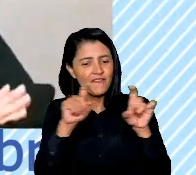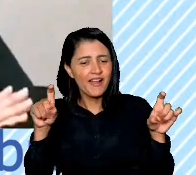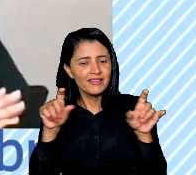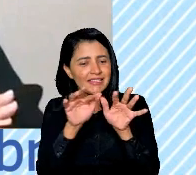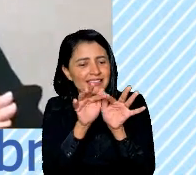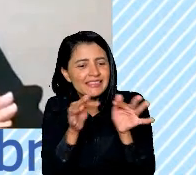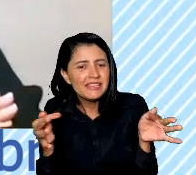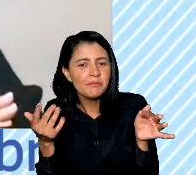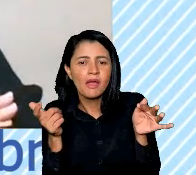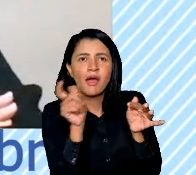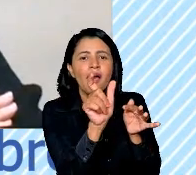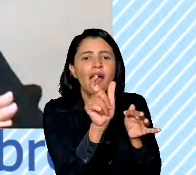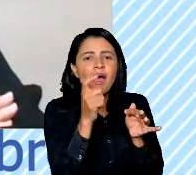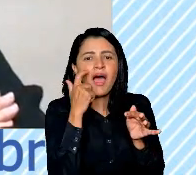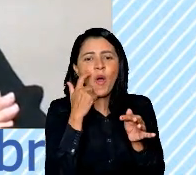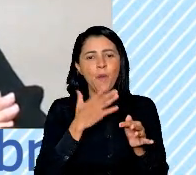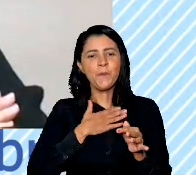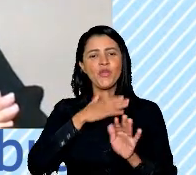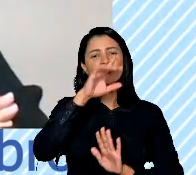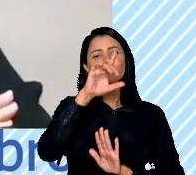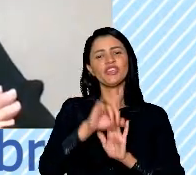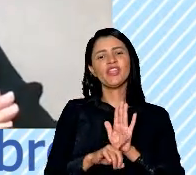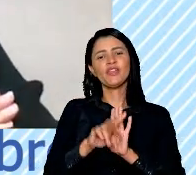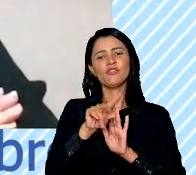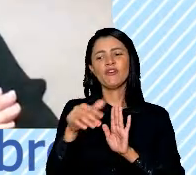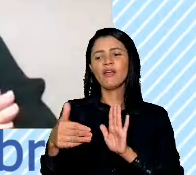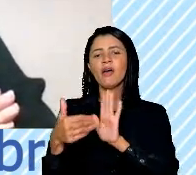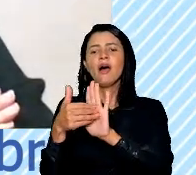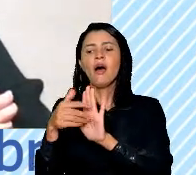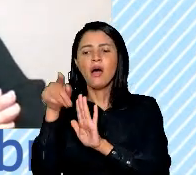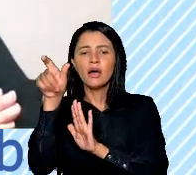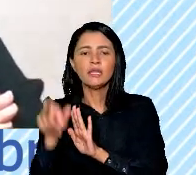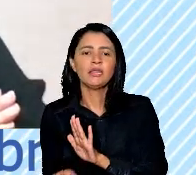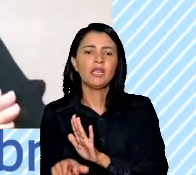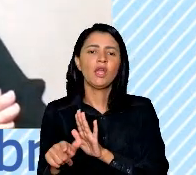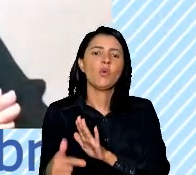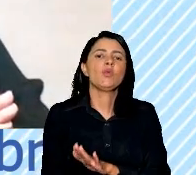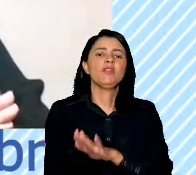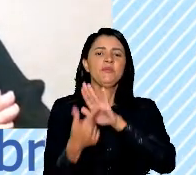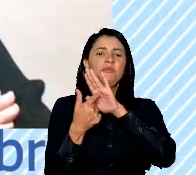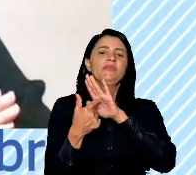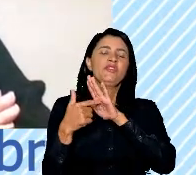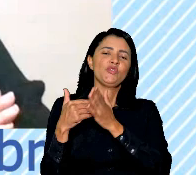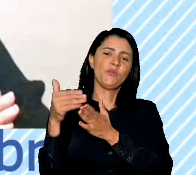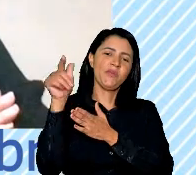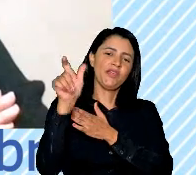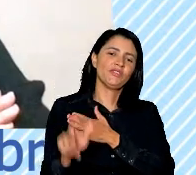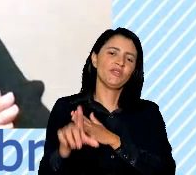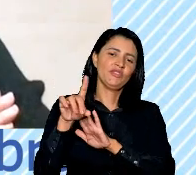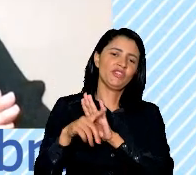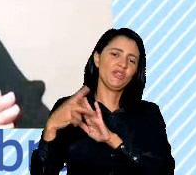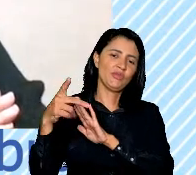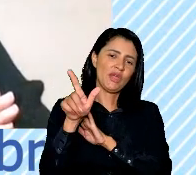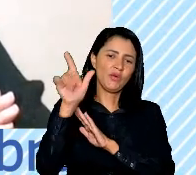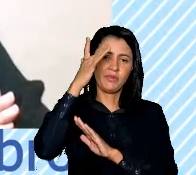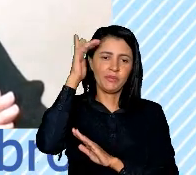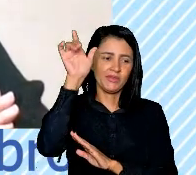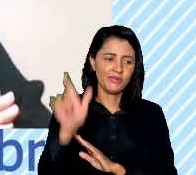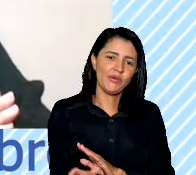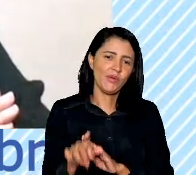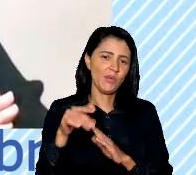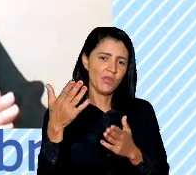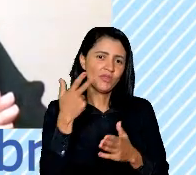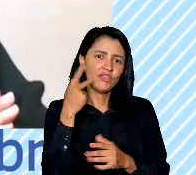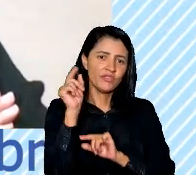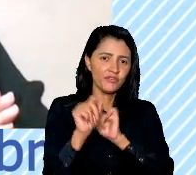simples, o meu direito ele vai até onde inicia o direito do outro. Então, assim, quando a gente